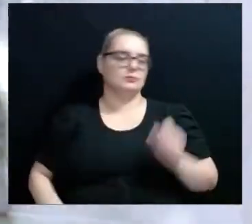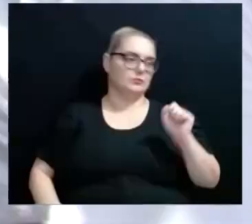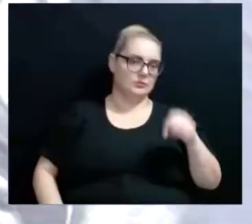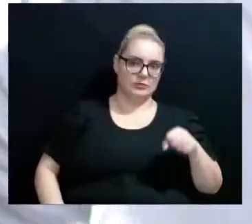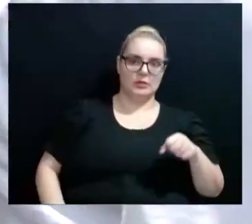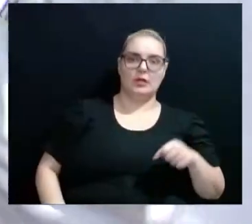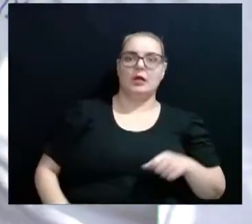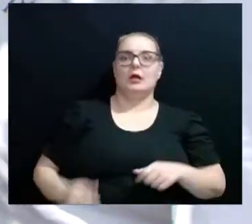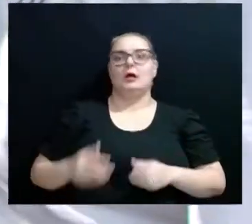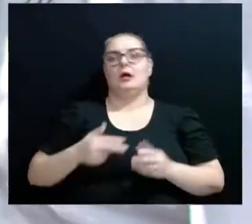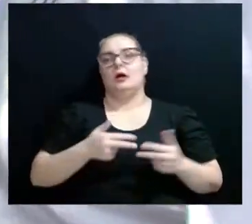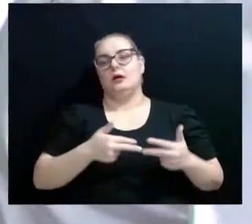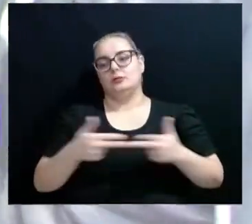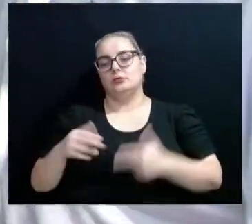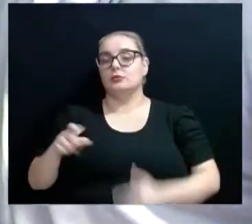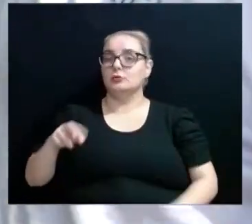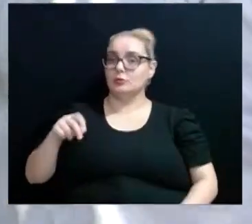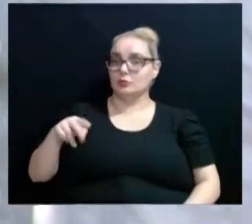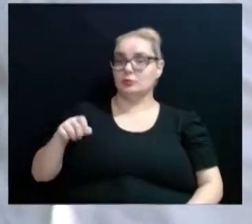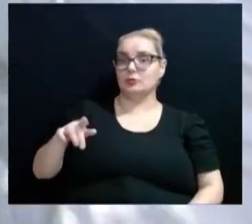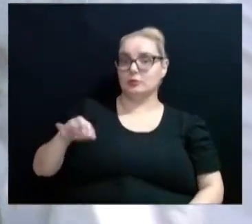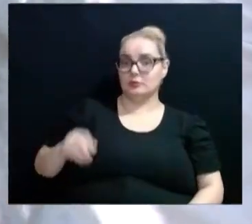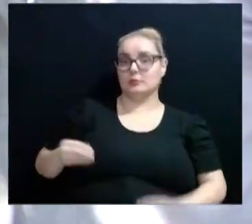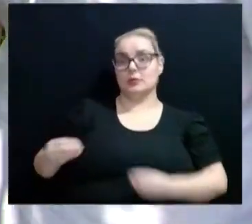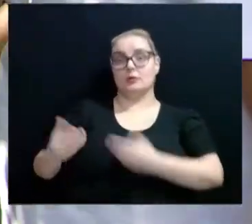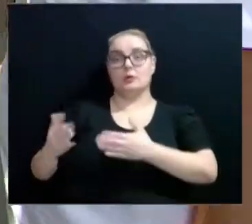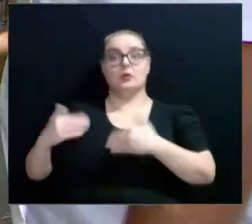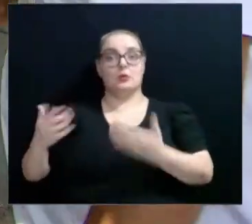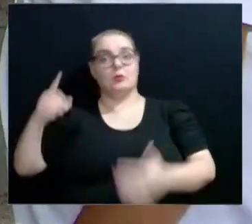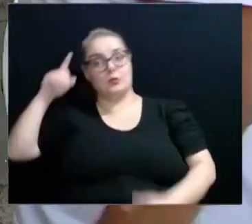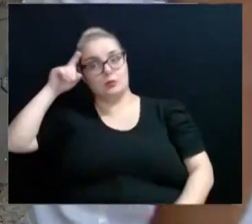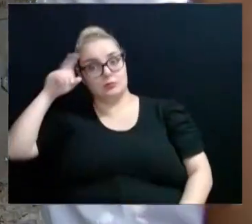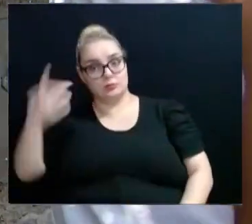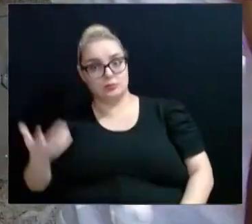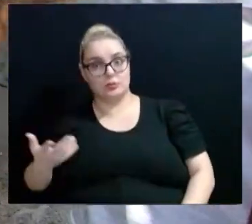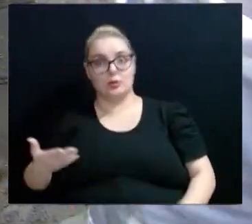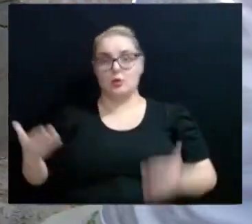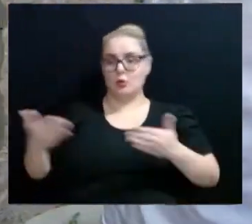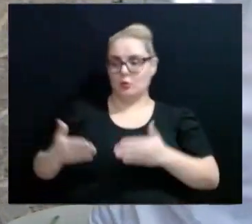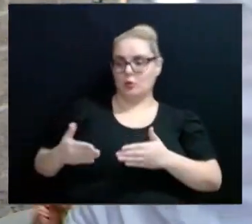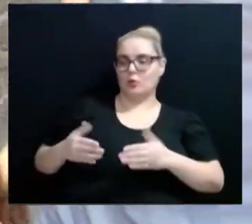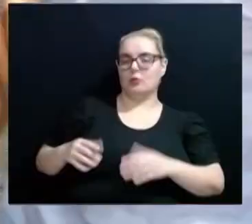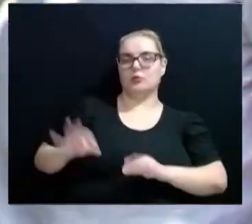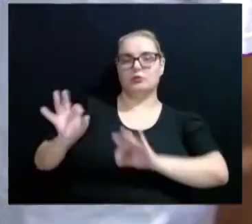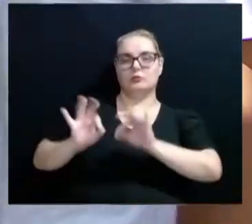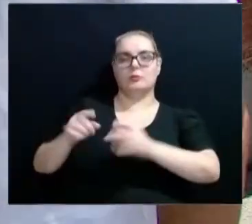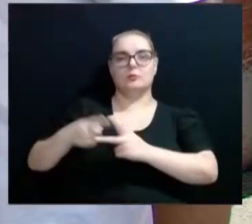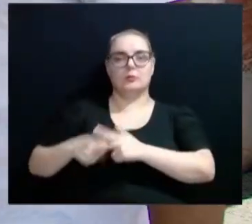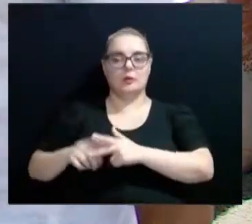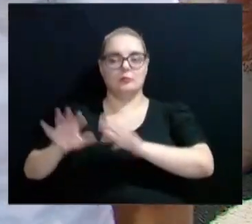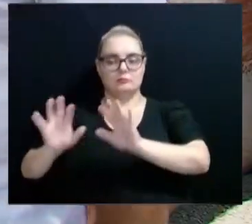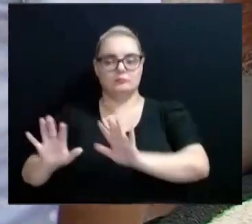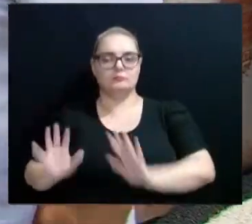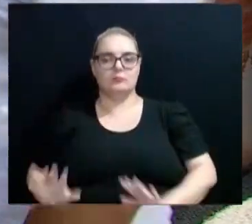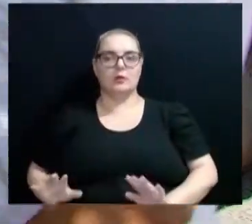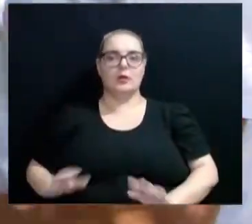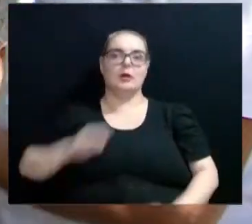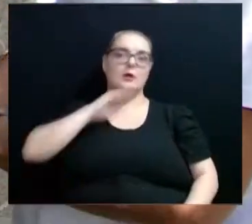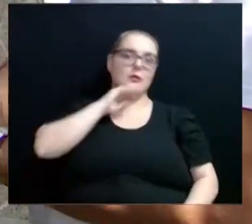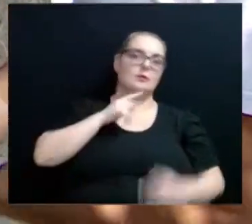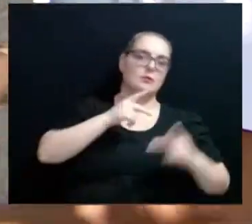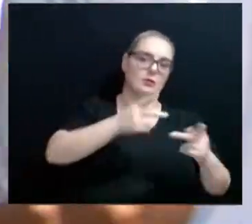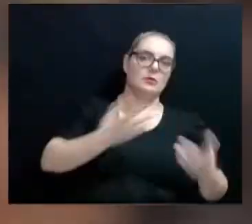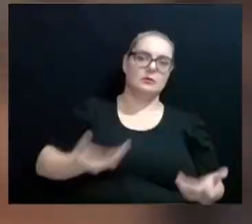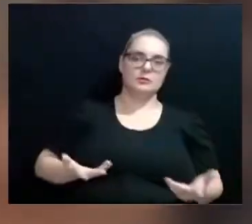tenho 4, 5 trabalhos ao mesmo tempo. tá? Então aí eu tenho a gestão de cronograma. Eu tenho o cronograma do que eu vou entregar, qual dia. Igual